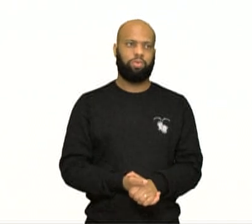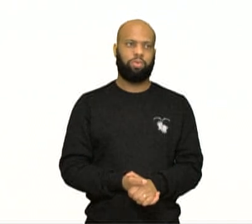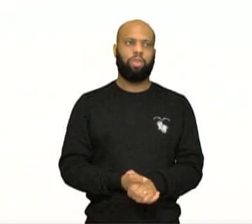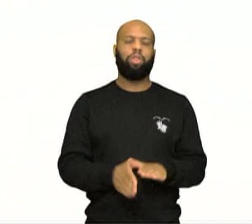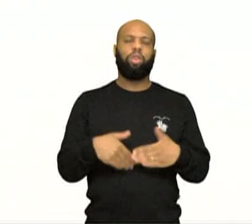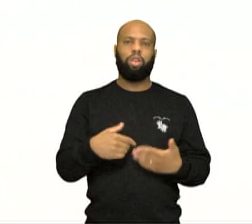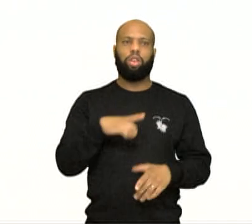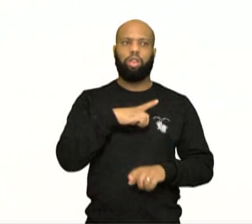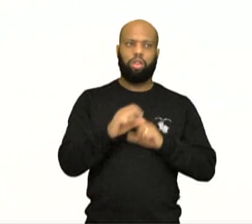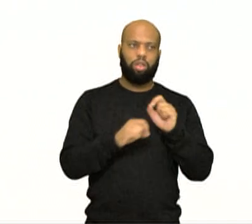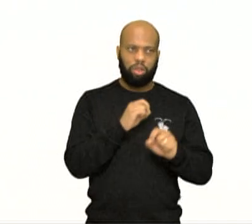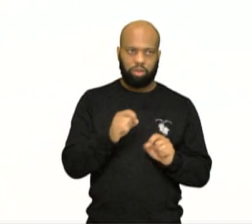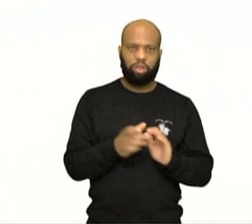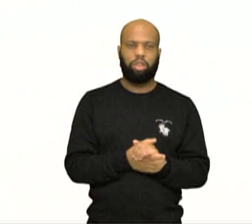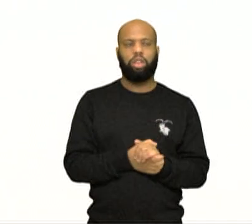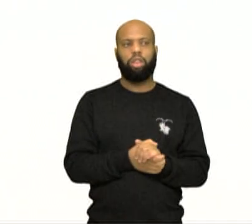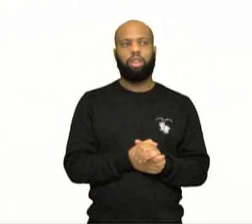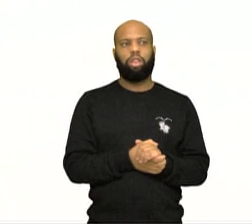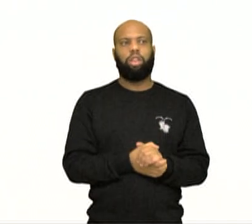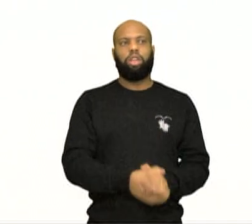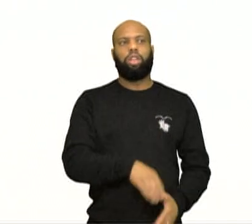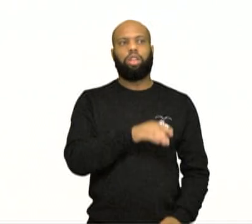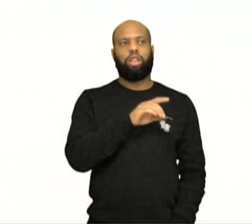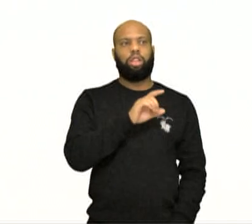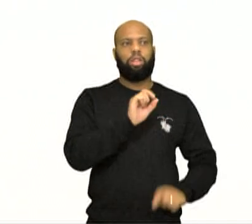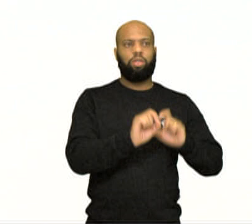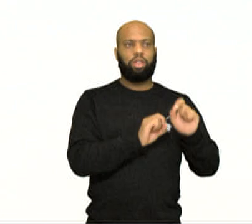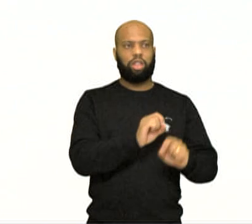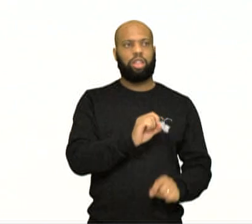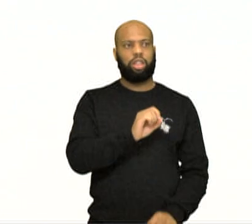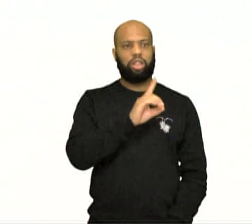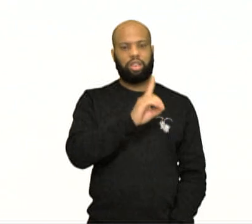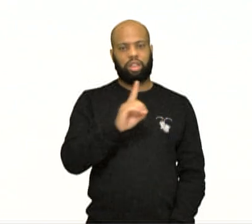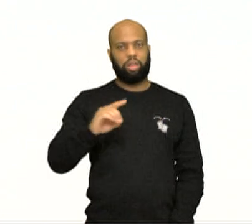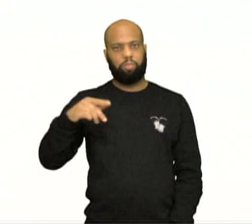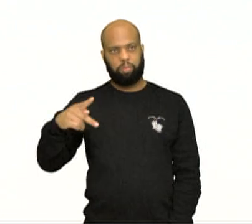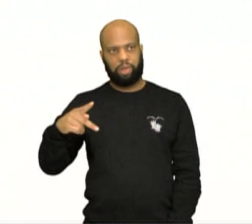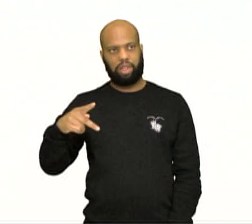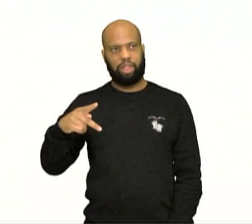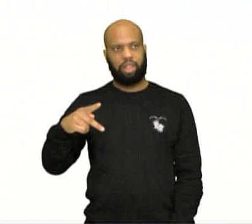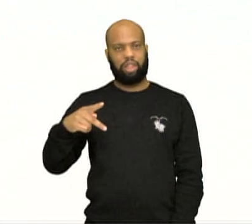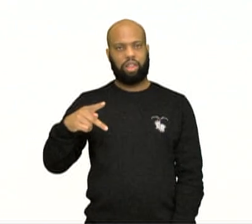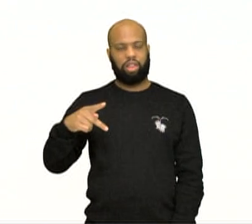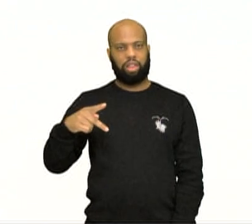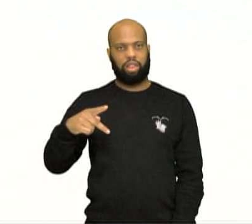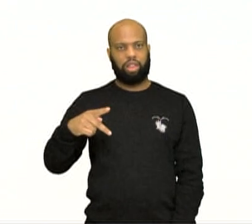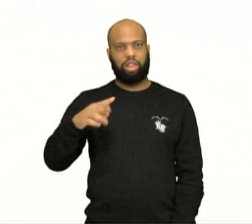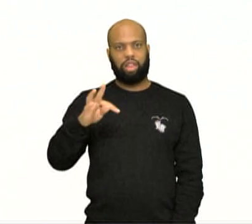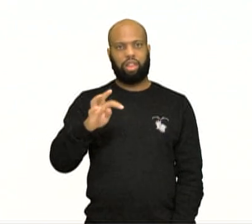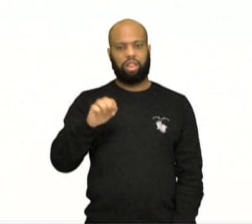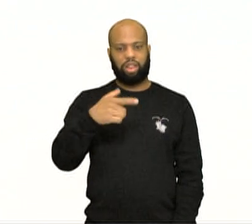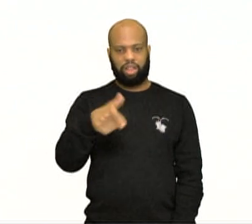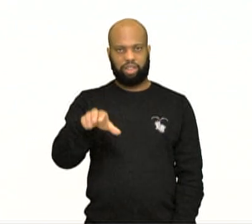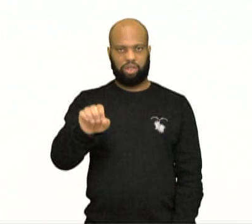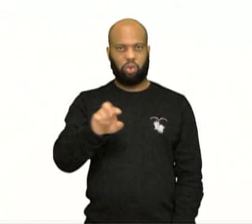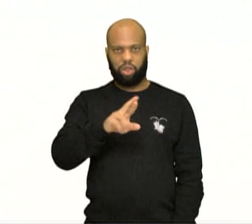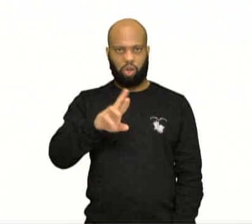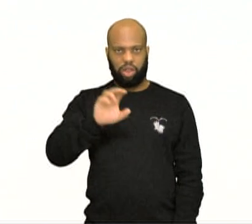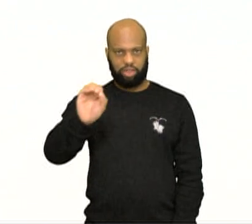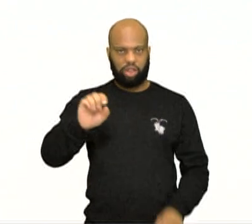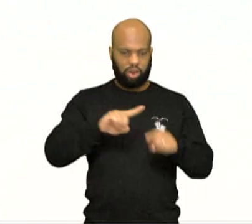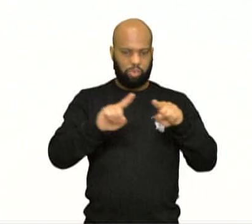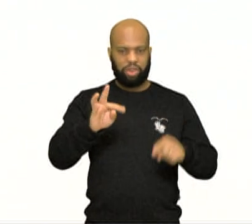o potencial não, a tensão não é zero, mas o trabalho é zero, né? Mas a tensão não é zero ao longo de toda a linha,